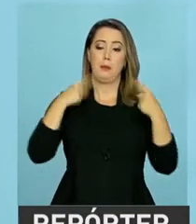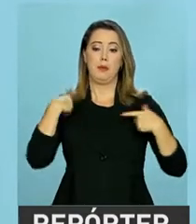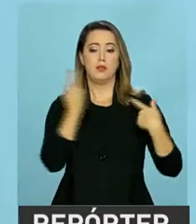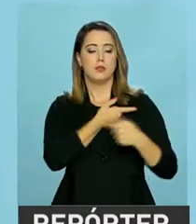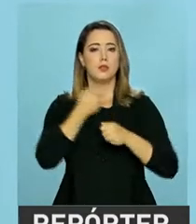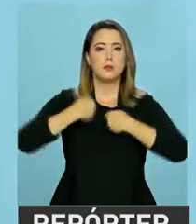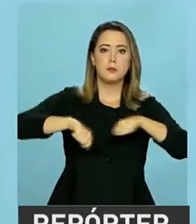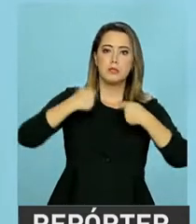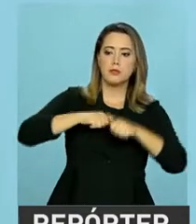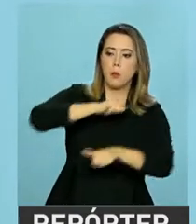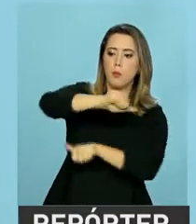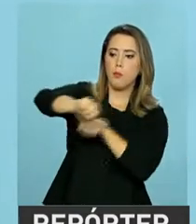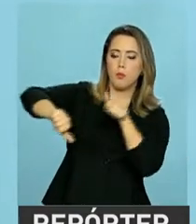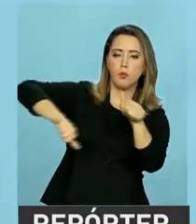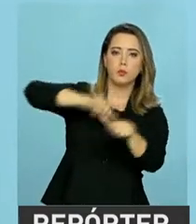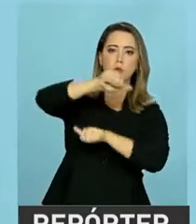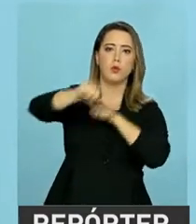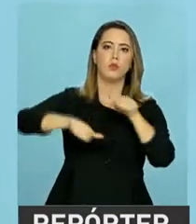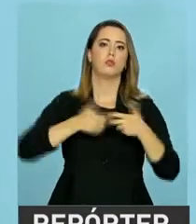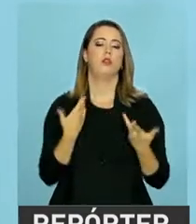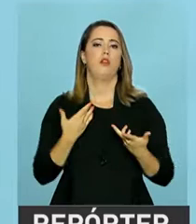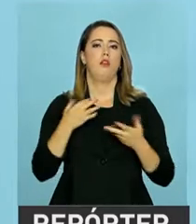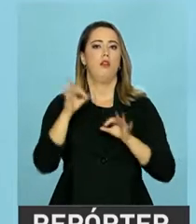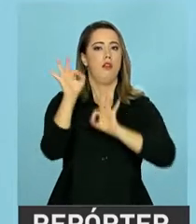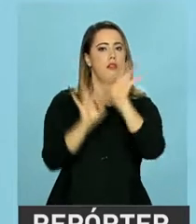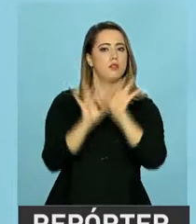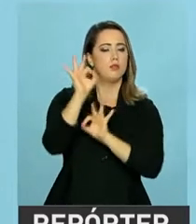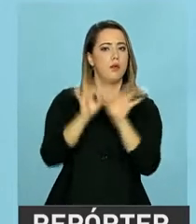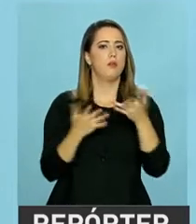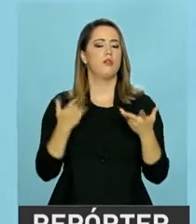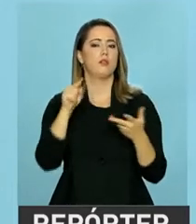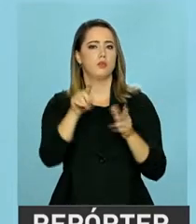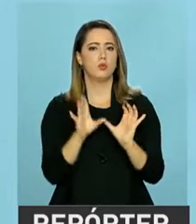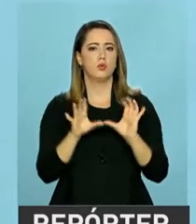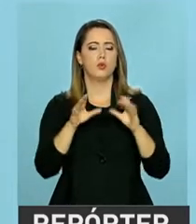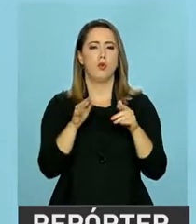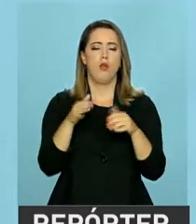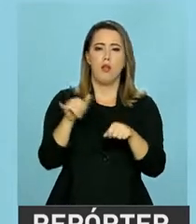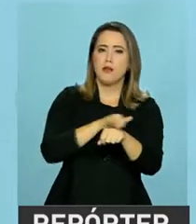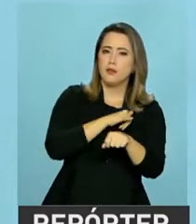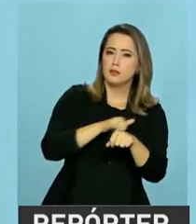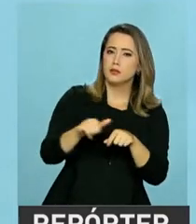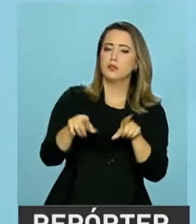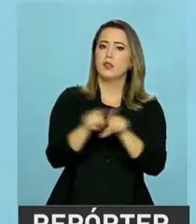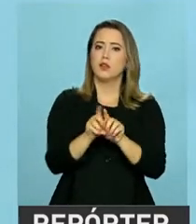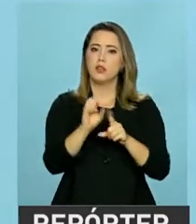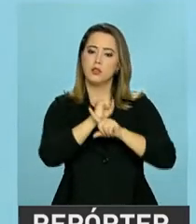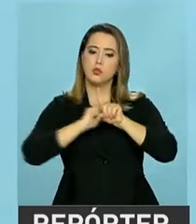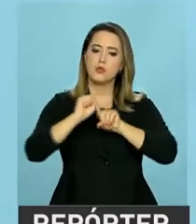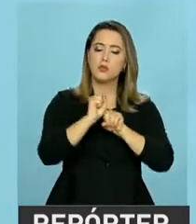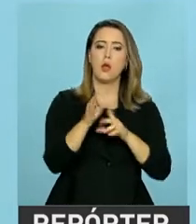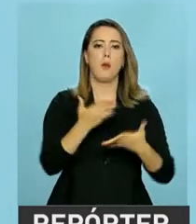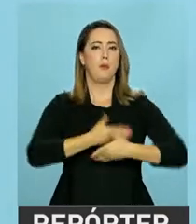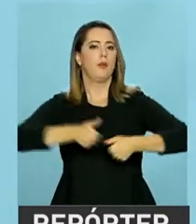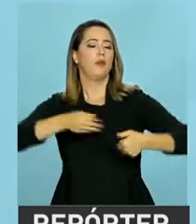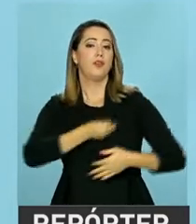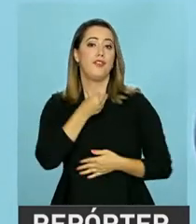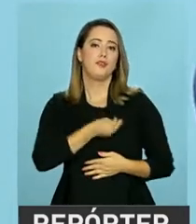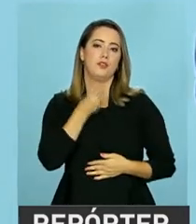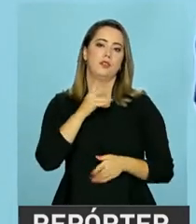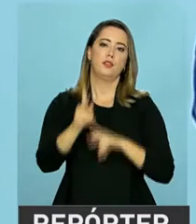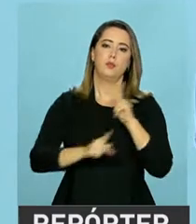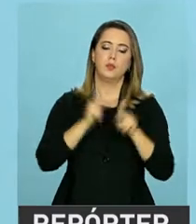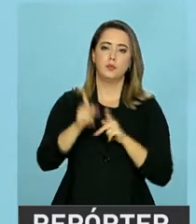nós não modificarmos a estrutura social, não melhorarmos as condições de vida da população,